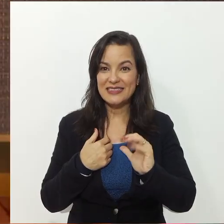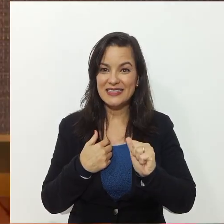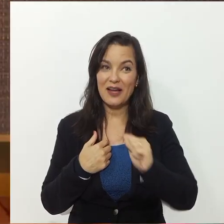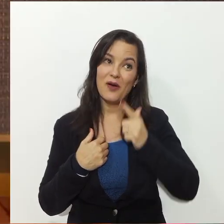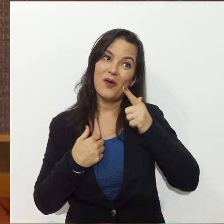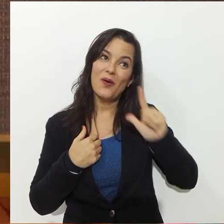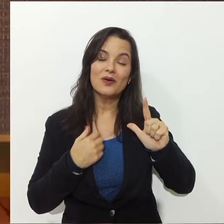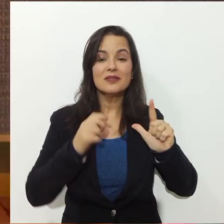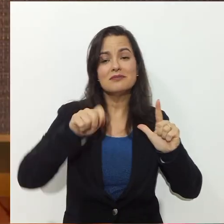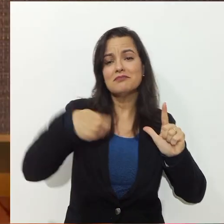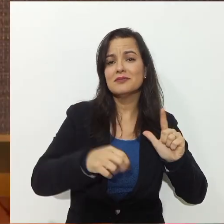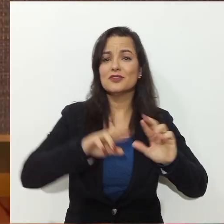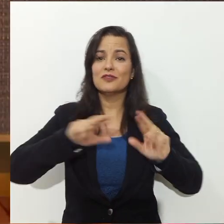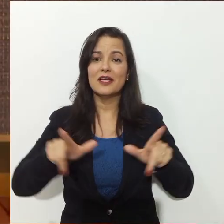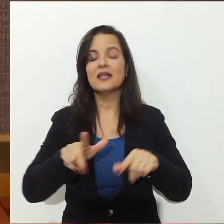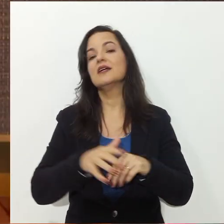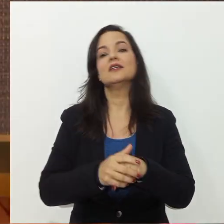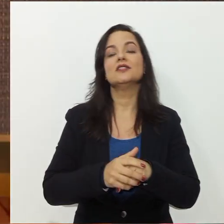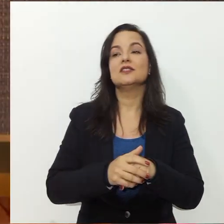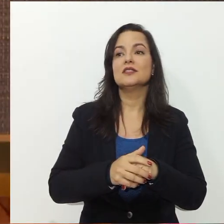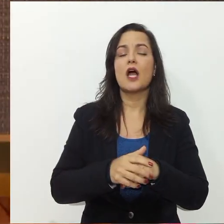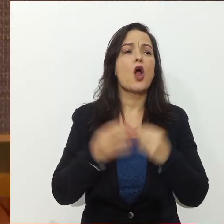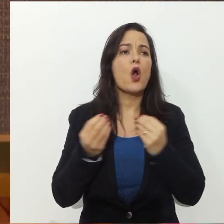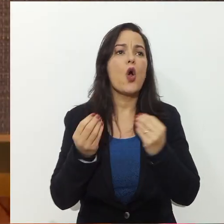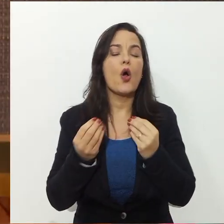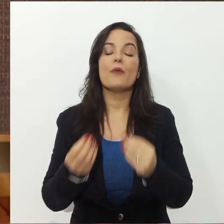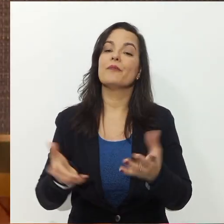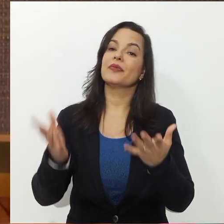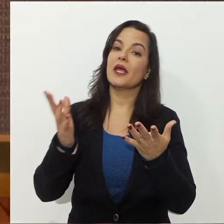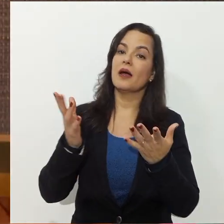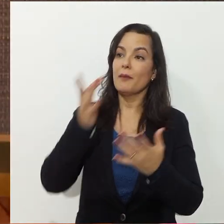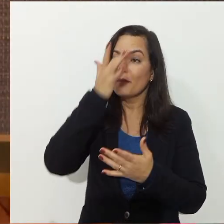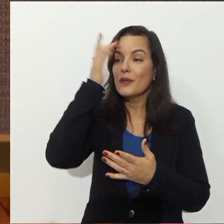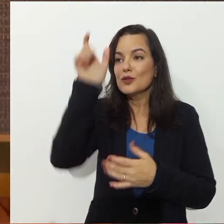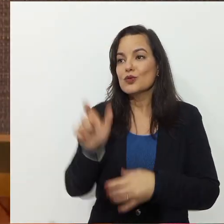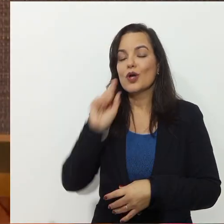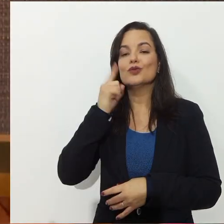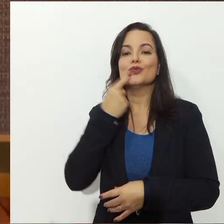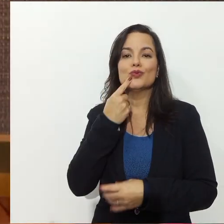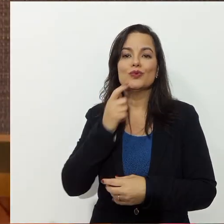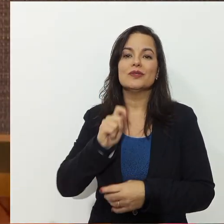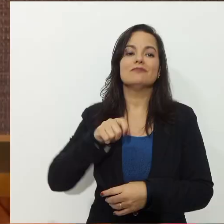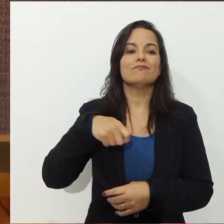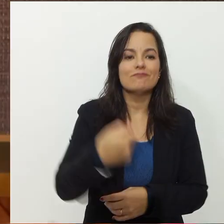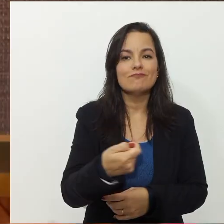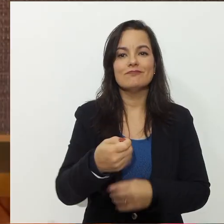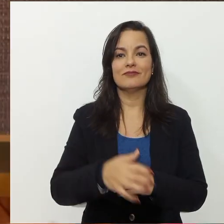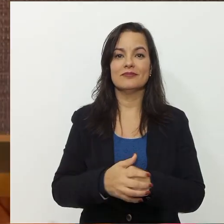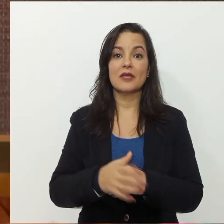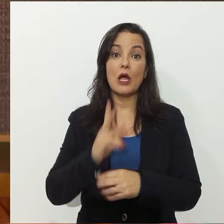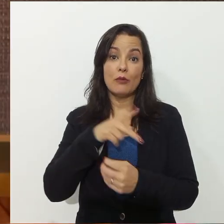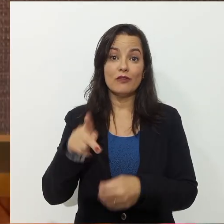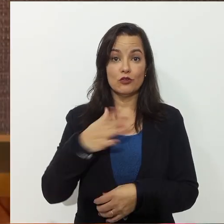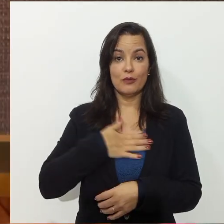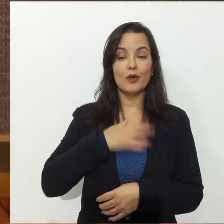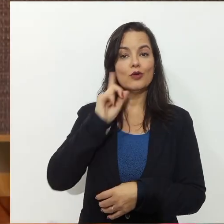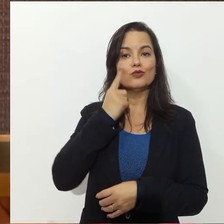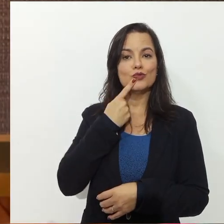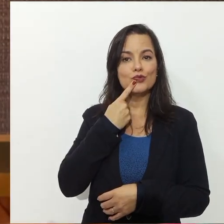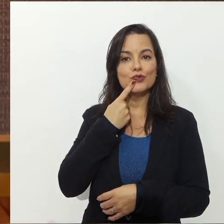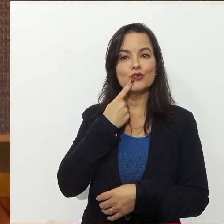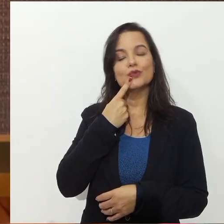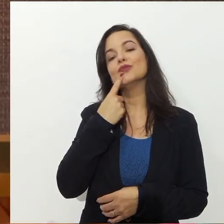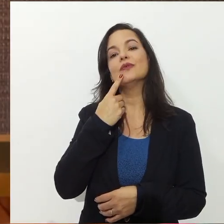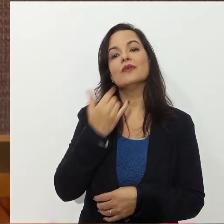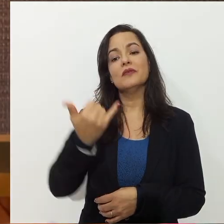3, menos, não tem problema. O meu professor surdo, né, meus professores surdos na época que eu estava estudando, decidiram me dar esse sinal, disseram que